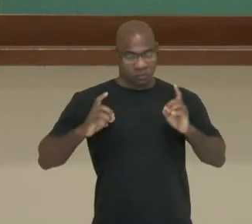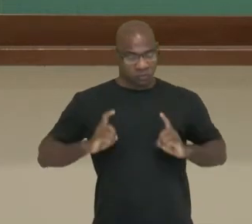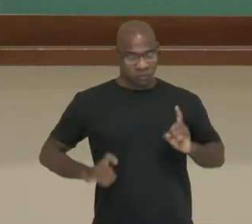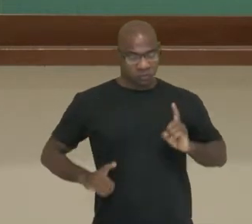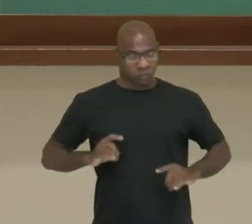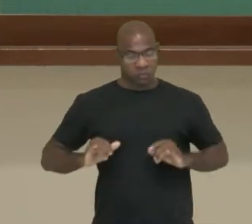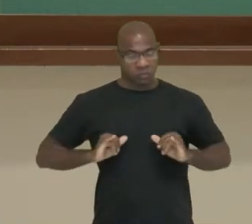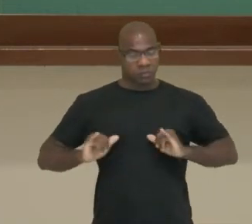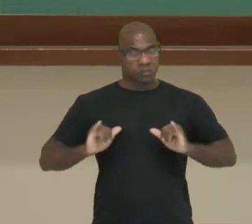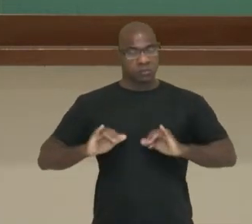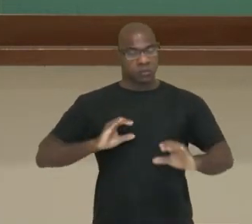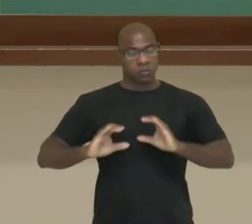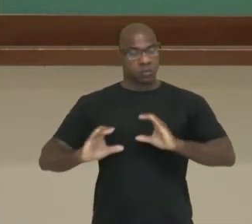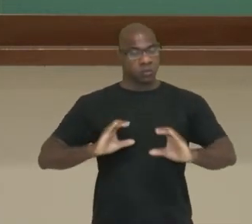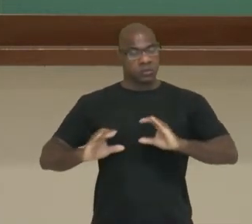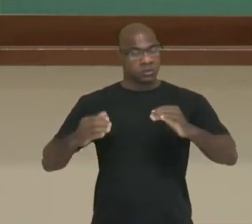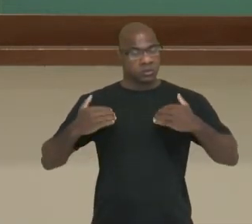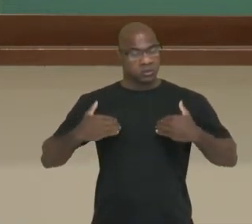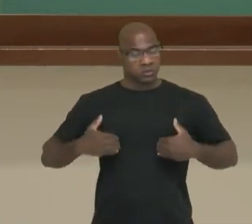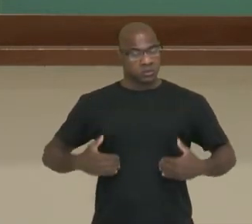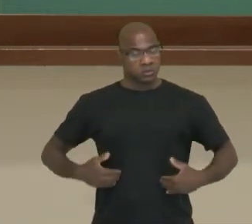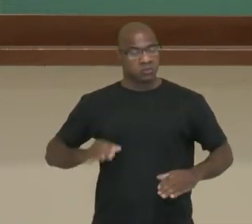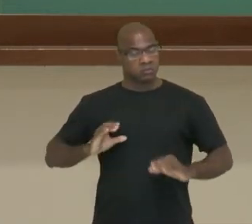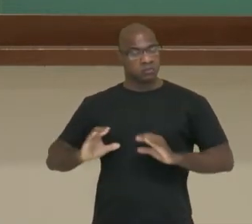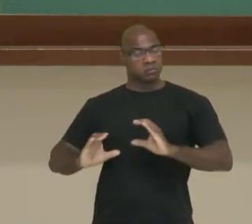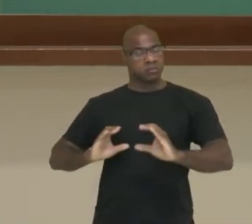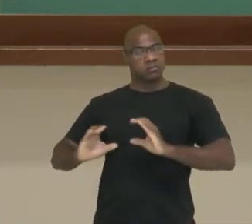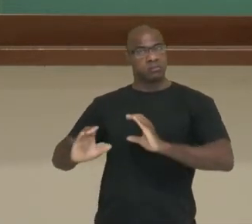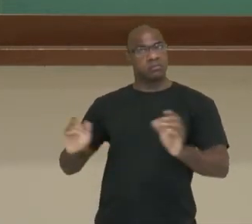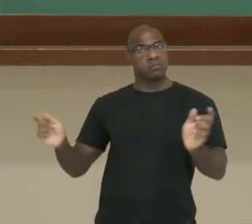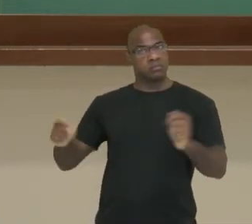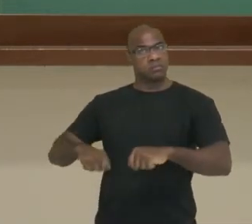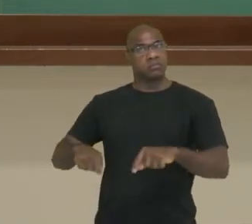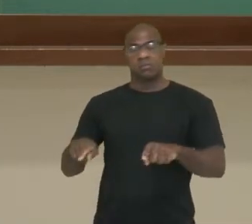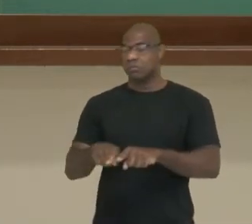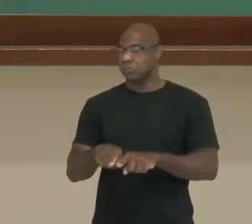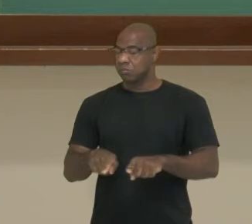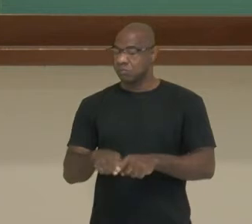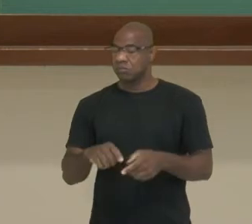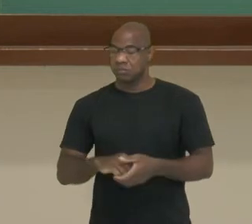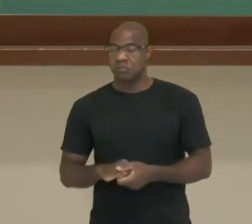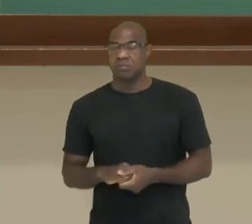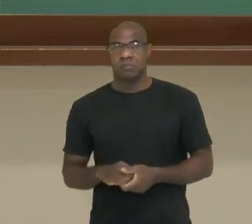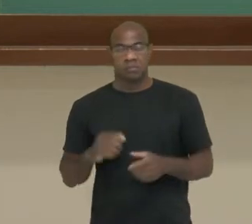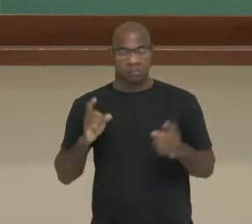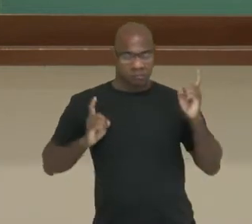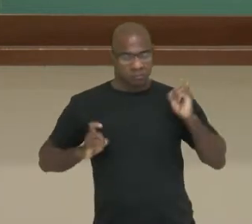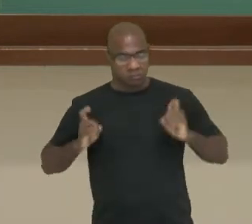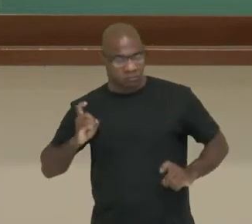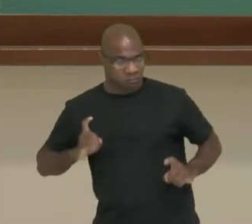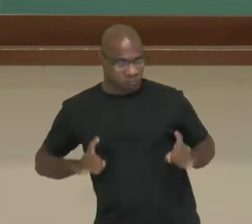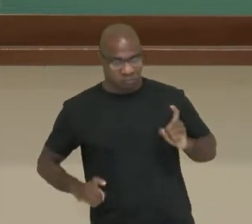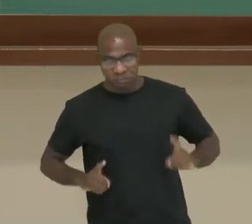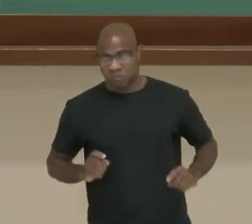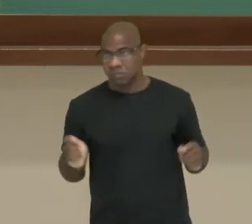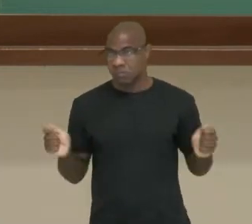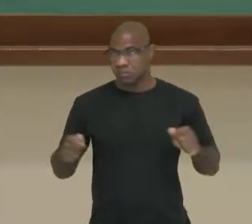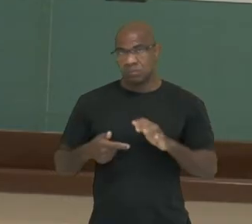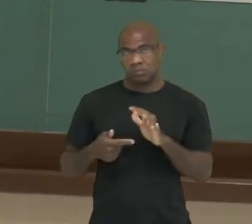Então, o teatro-imagem propõe a expressão corporal, né, você representar através do corpo.